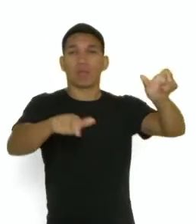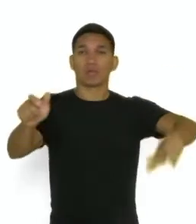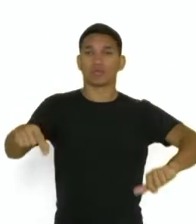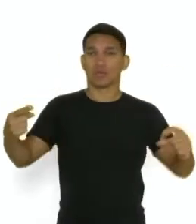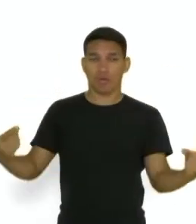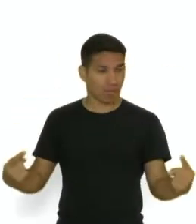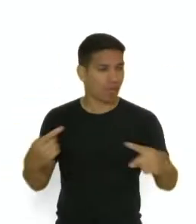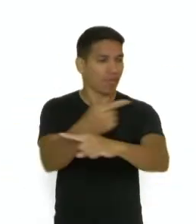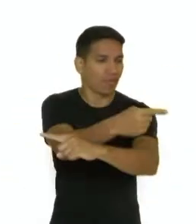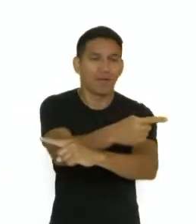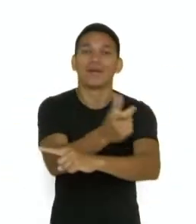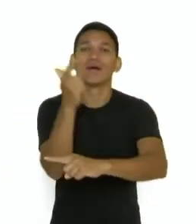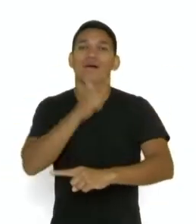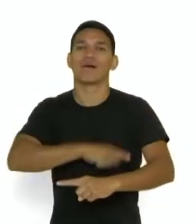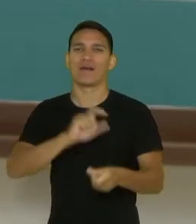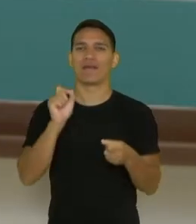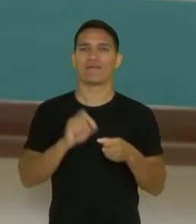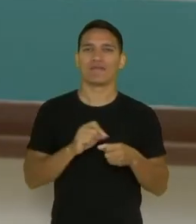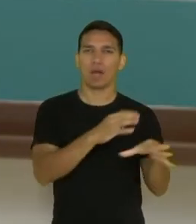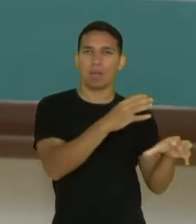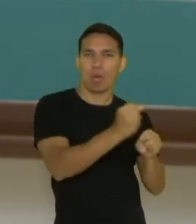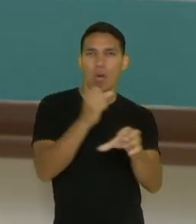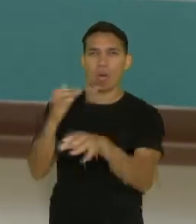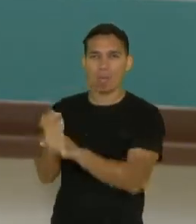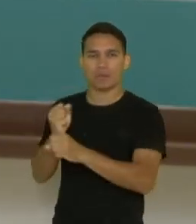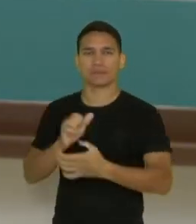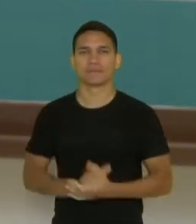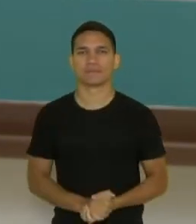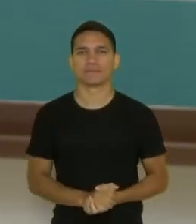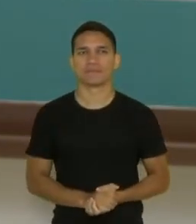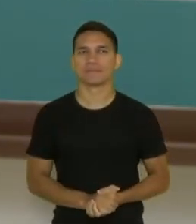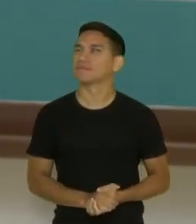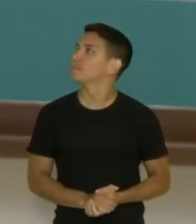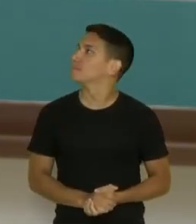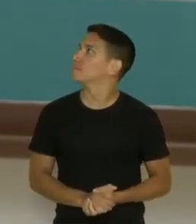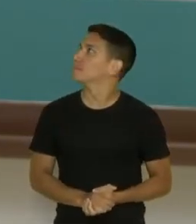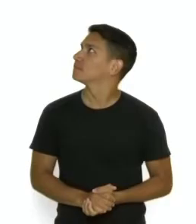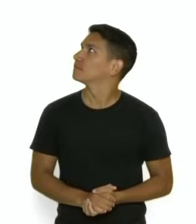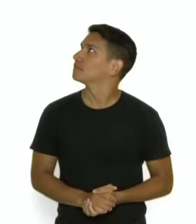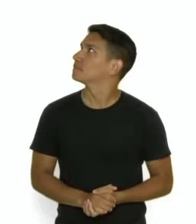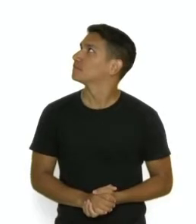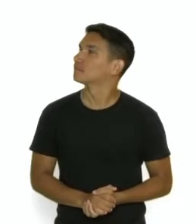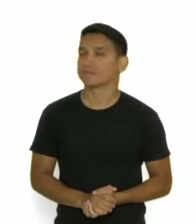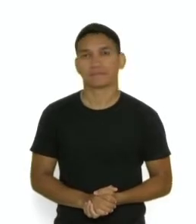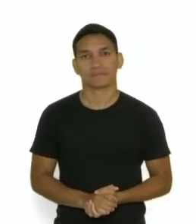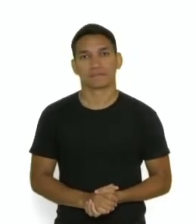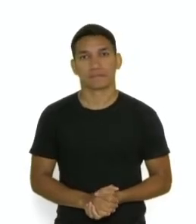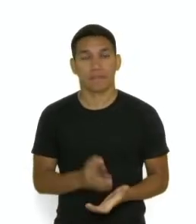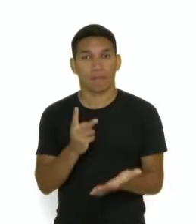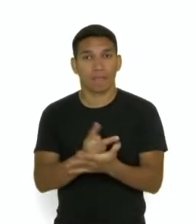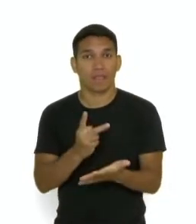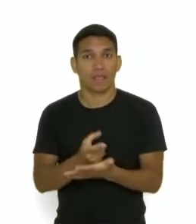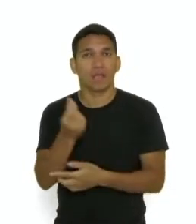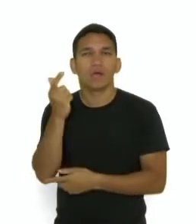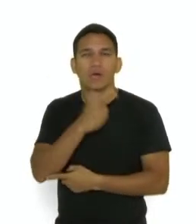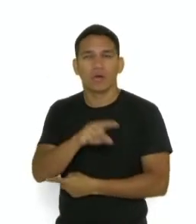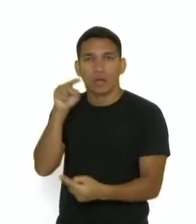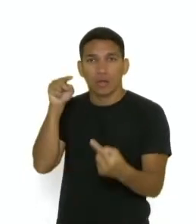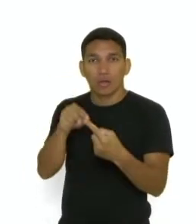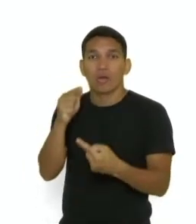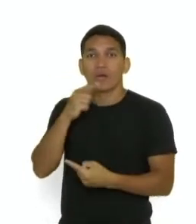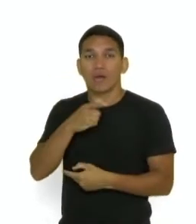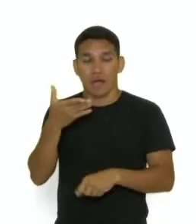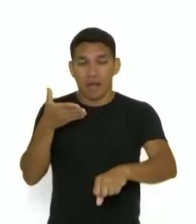quadra do adversário para que consiga marcar essa pontuação e sempre que o objetivo então de